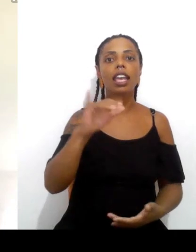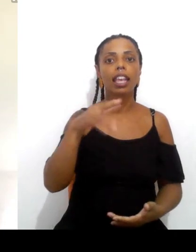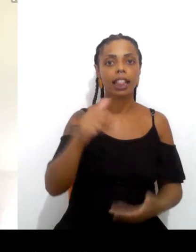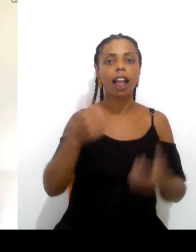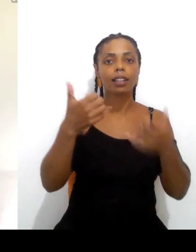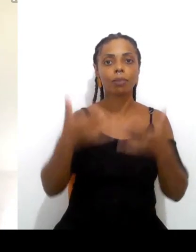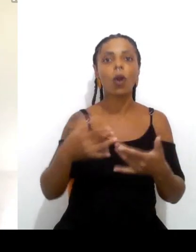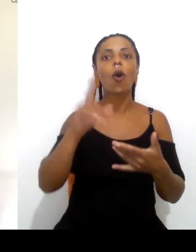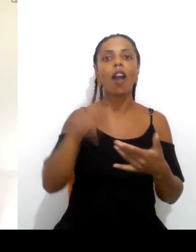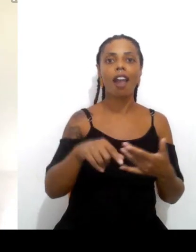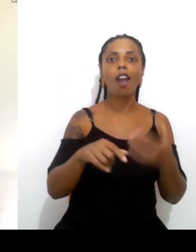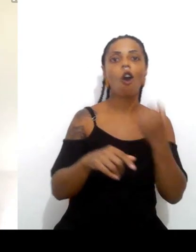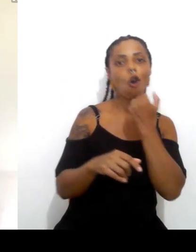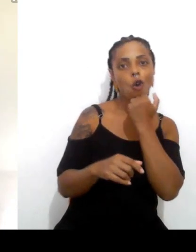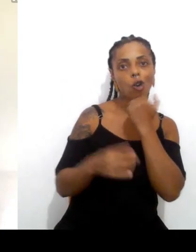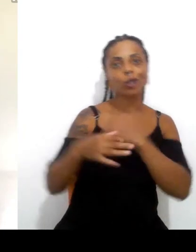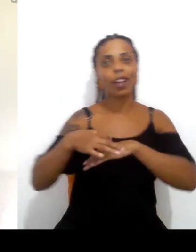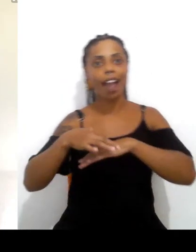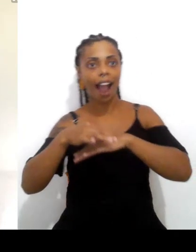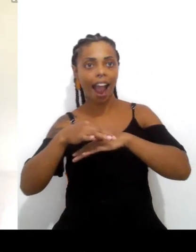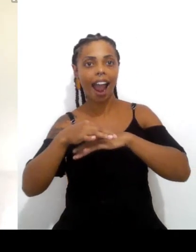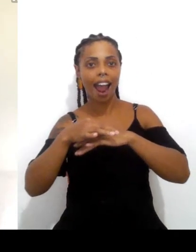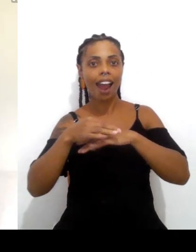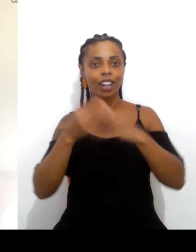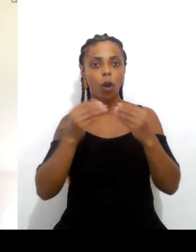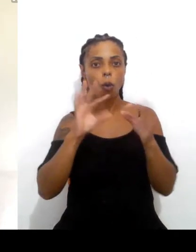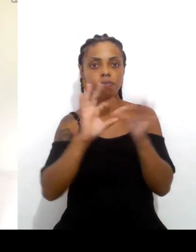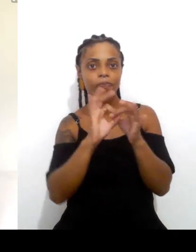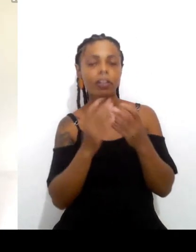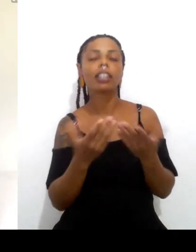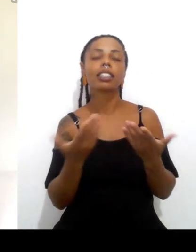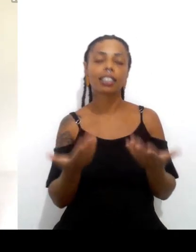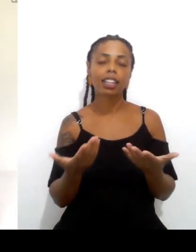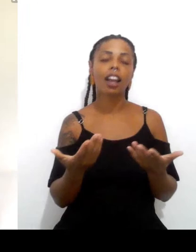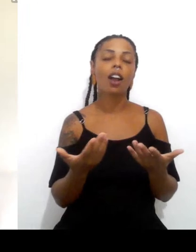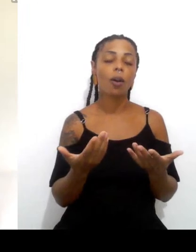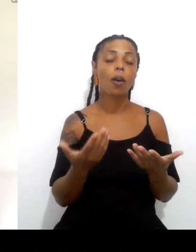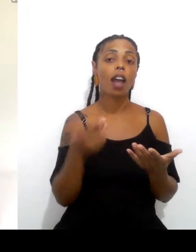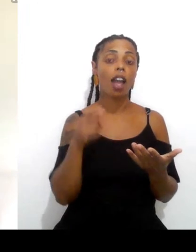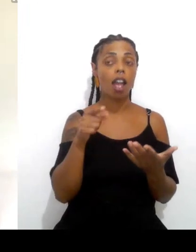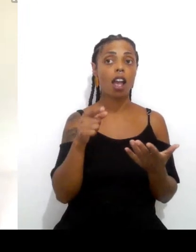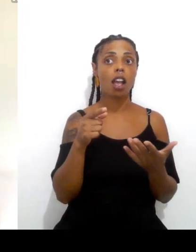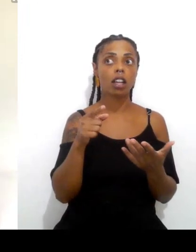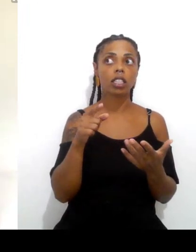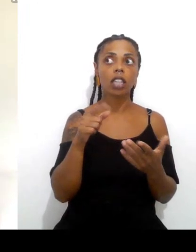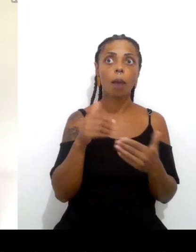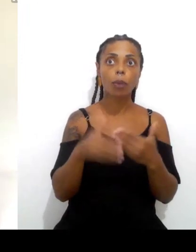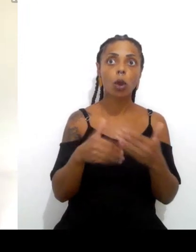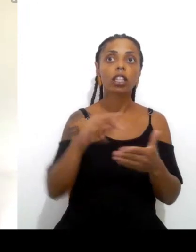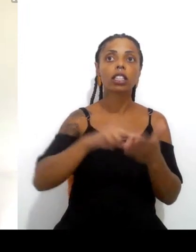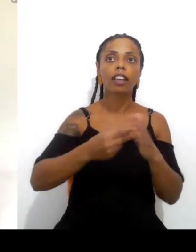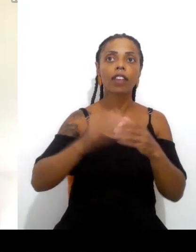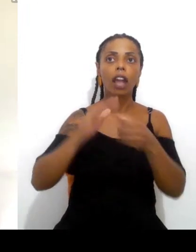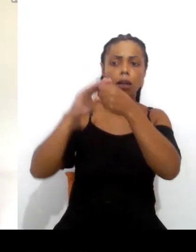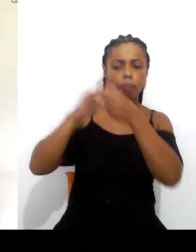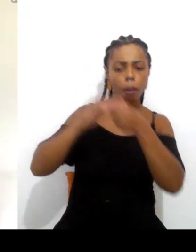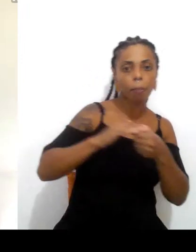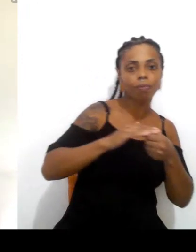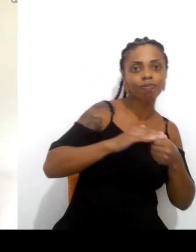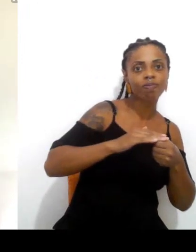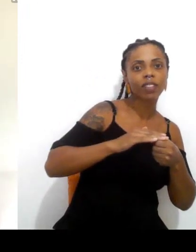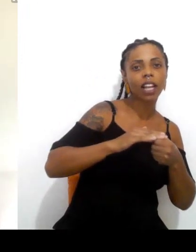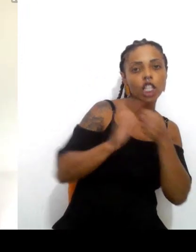né E esse processo Então seria o retorno do reprimido aquilo que